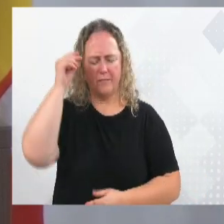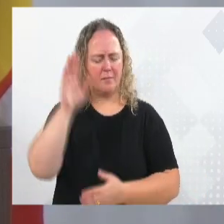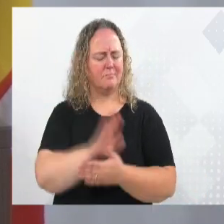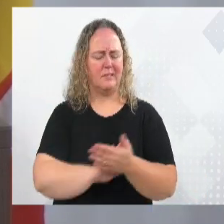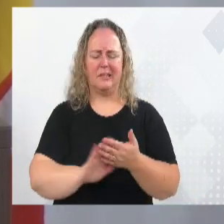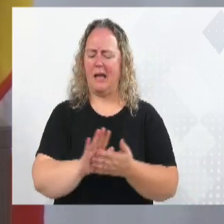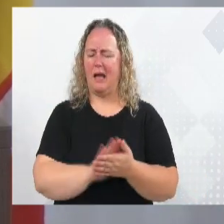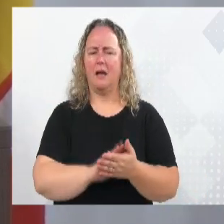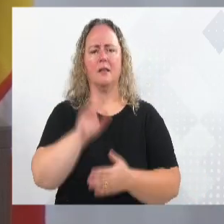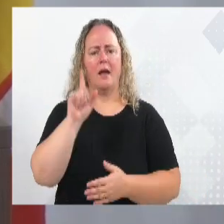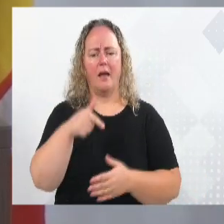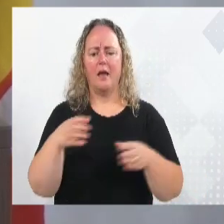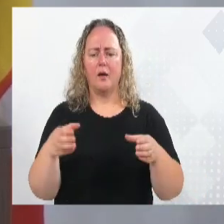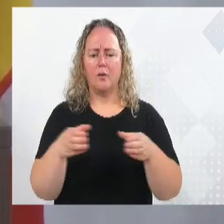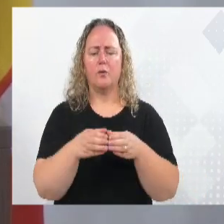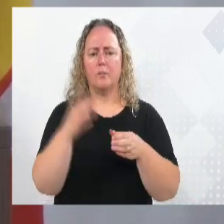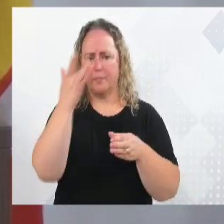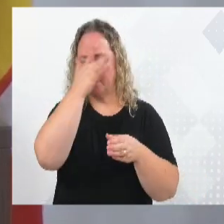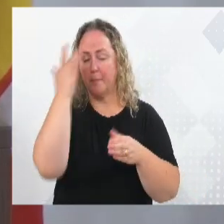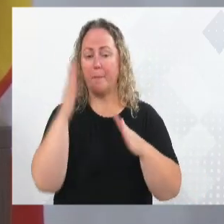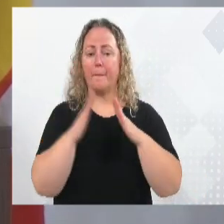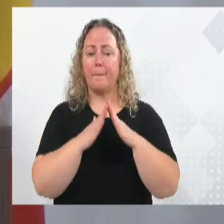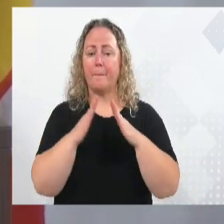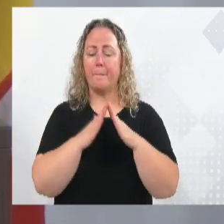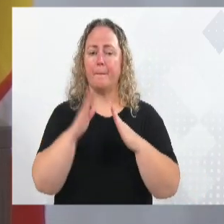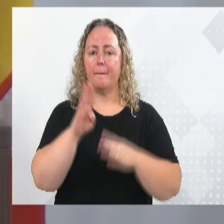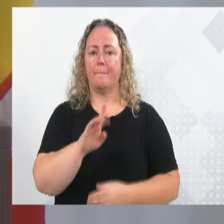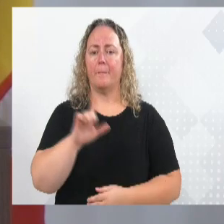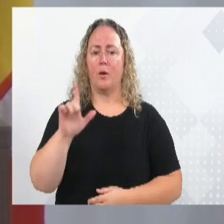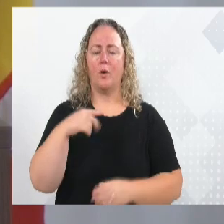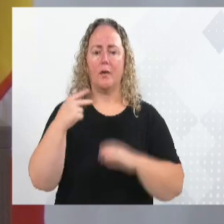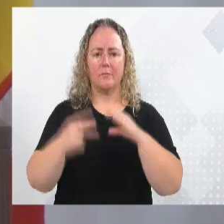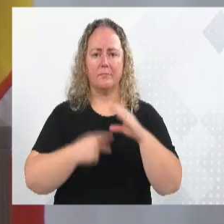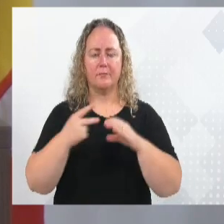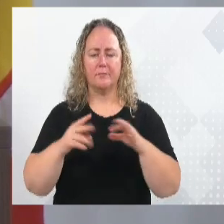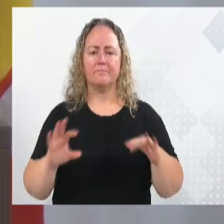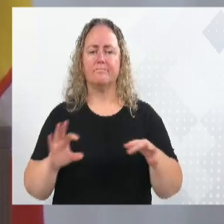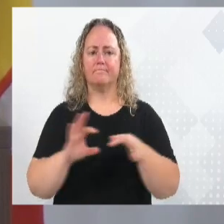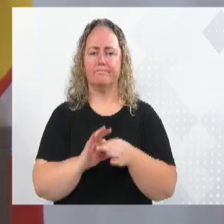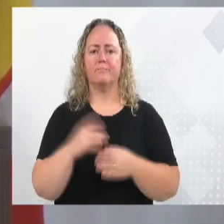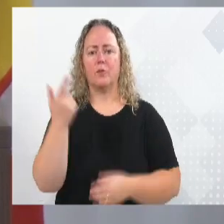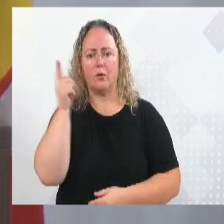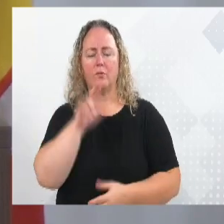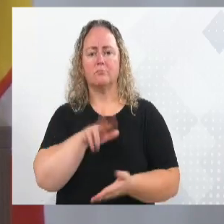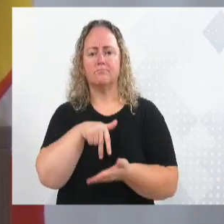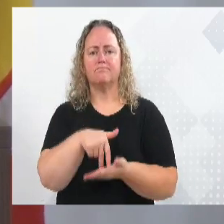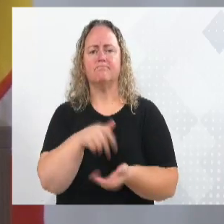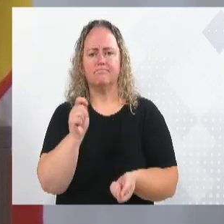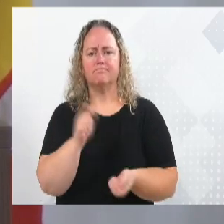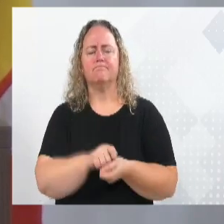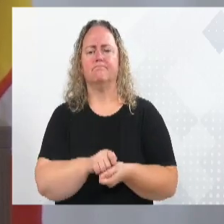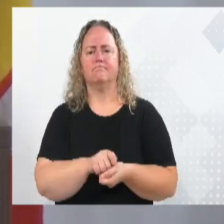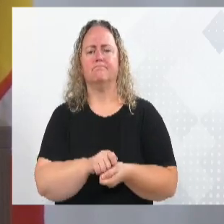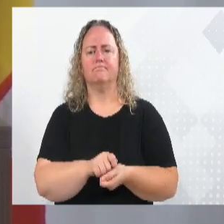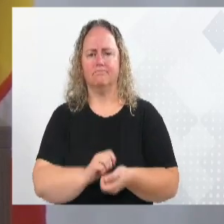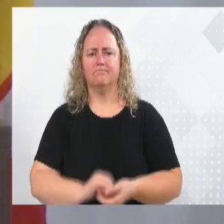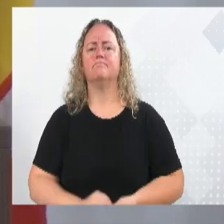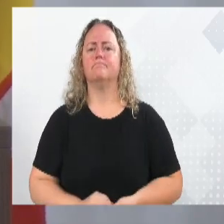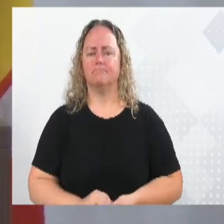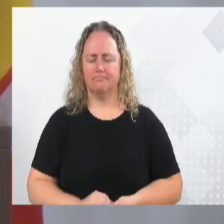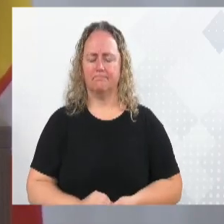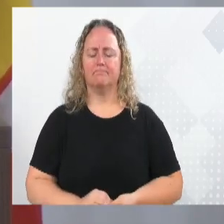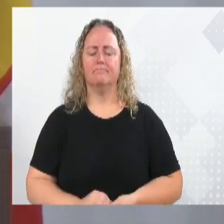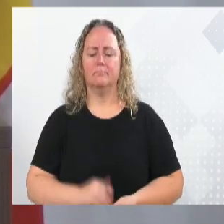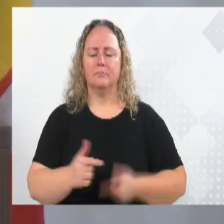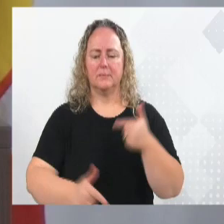de ninguém esse mérito do blumenauense semestre da nossa casa de ter aí a condição de estar fazendo essa esse